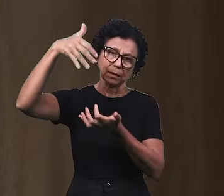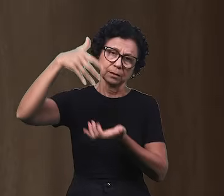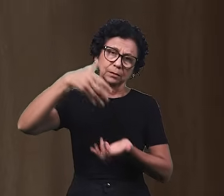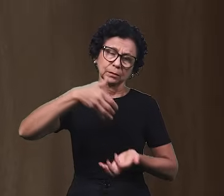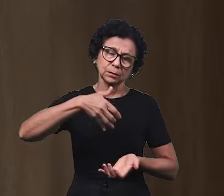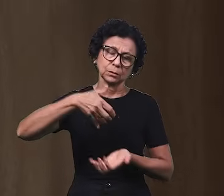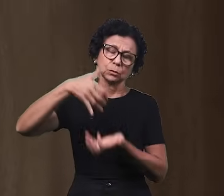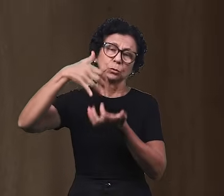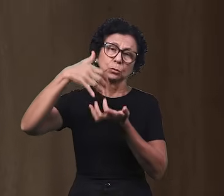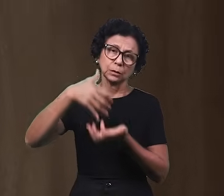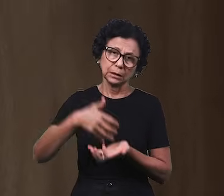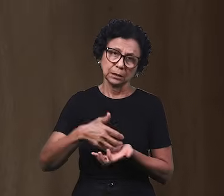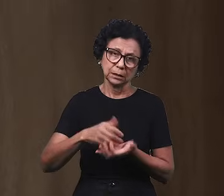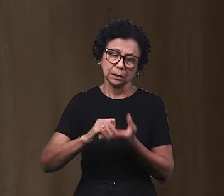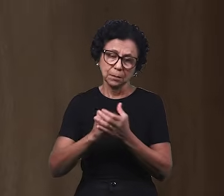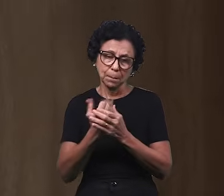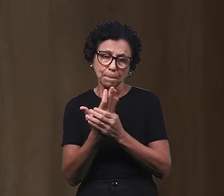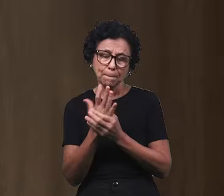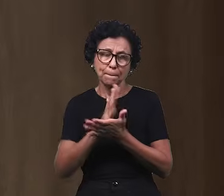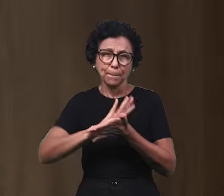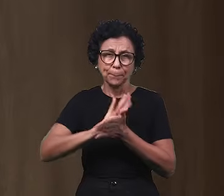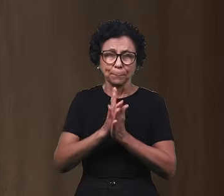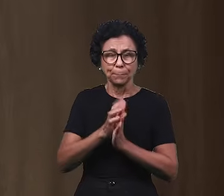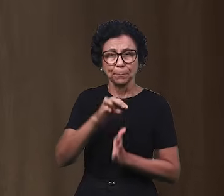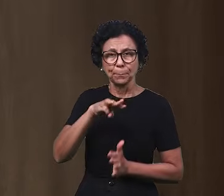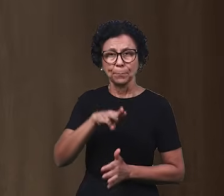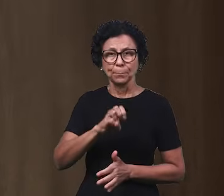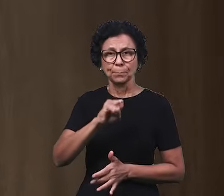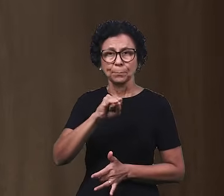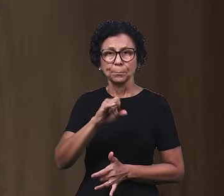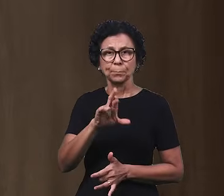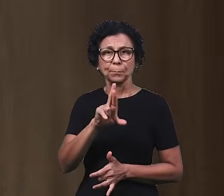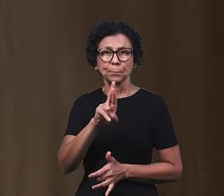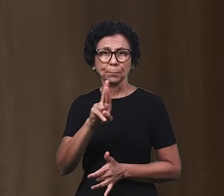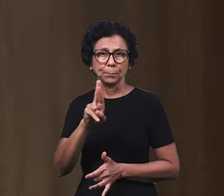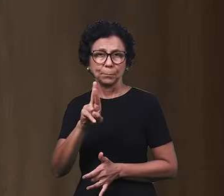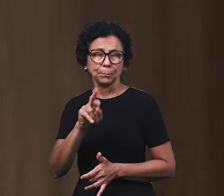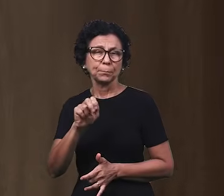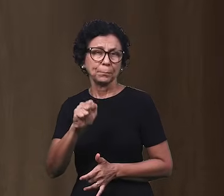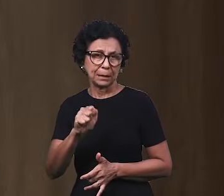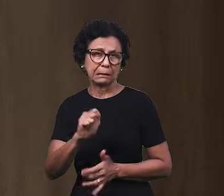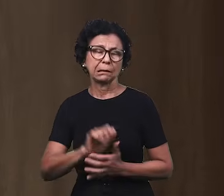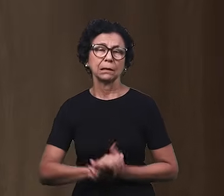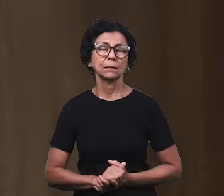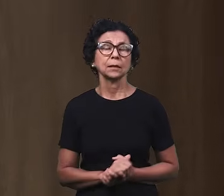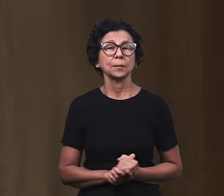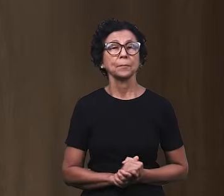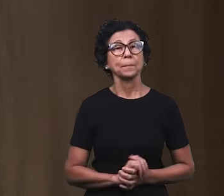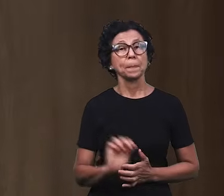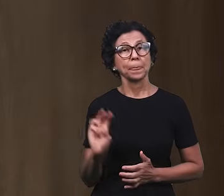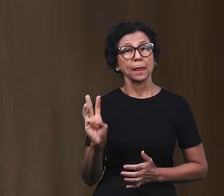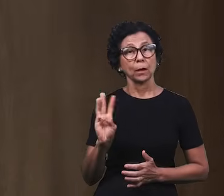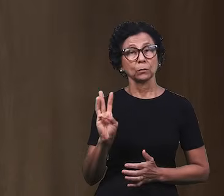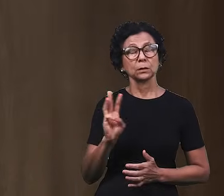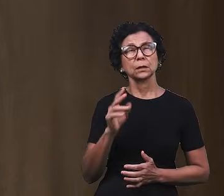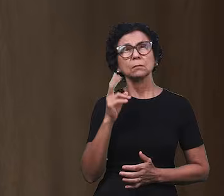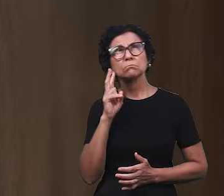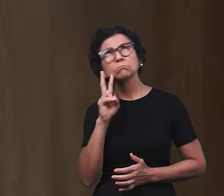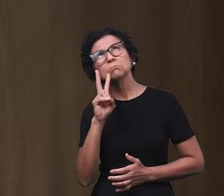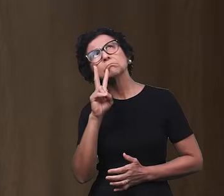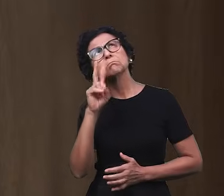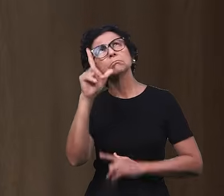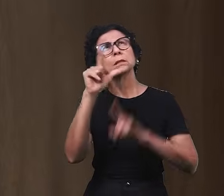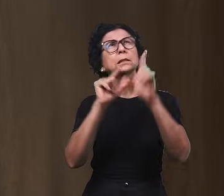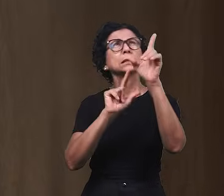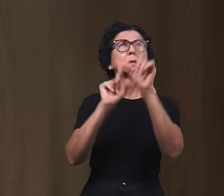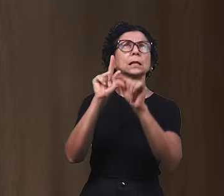dos magos que vieram lá do Oriente, né, ali guiados por aquela